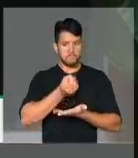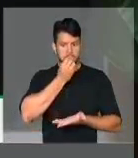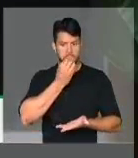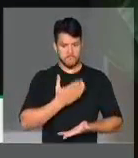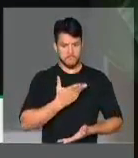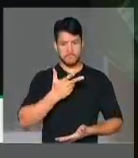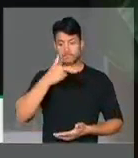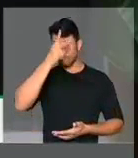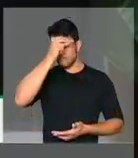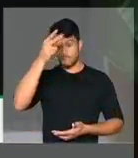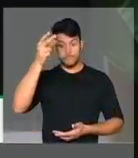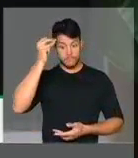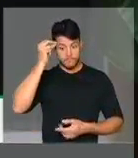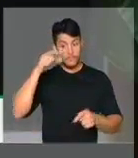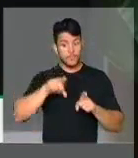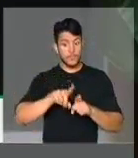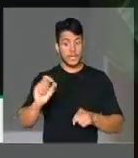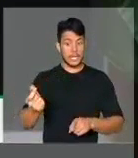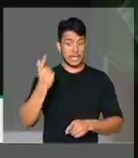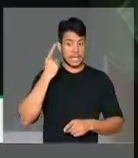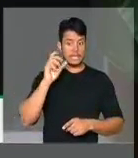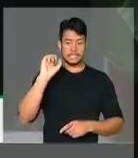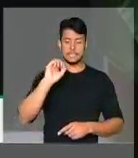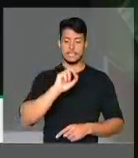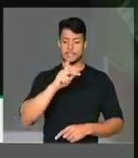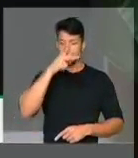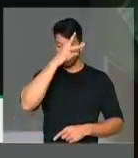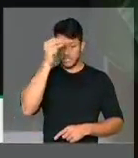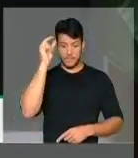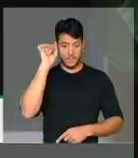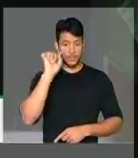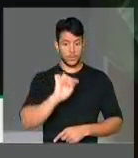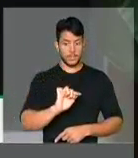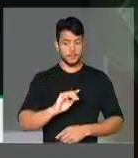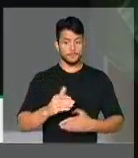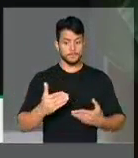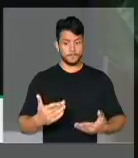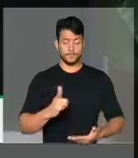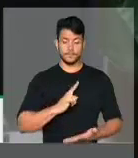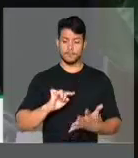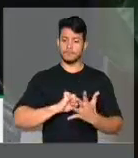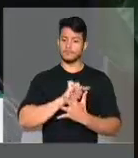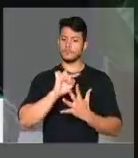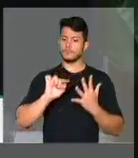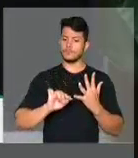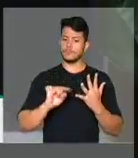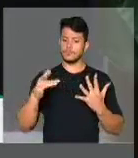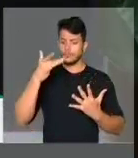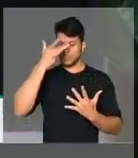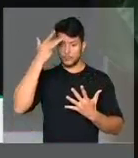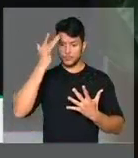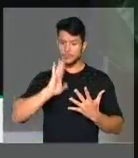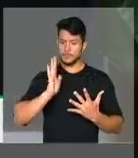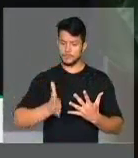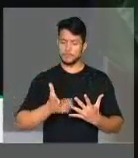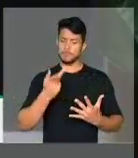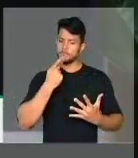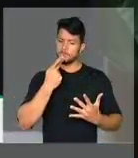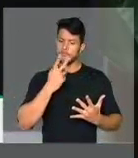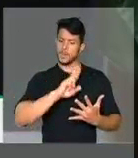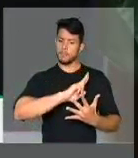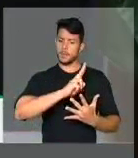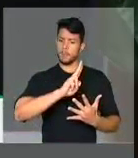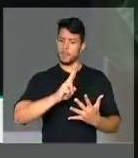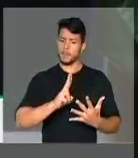querido prefeito e do ex-prefeito, doutor Rui. Esses 5 prefeitos, com seus